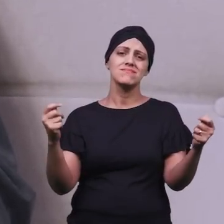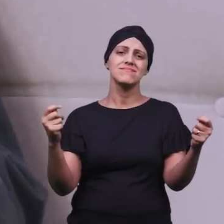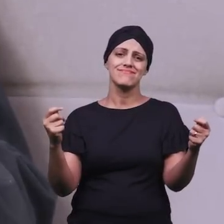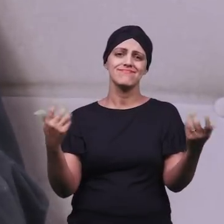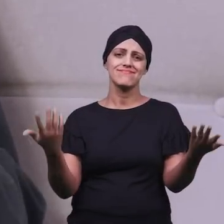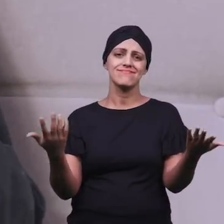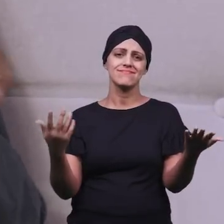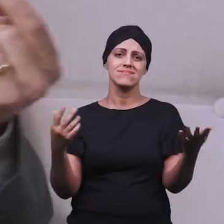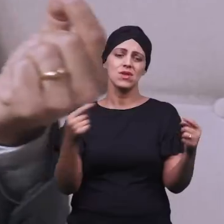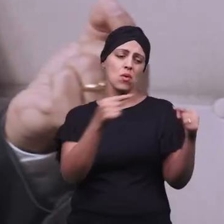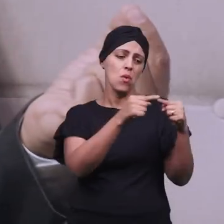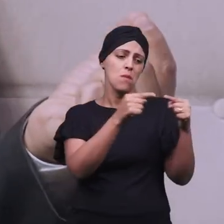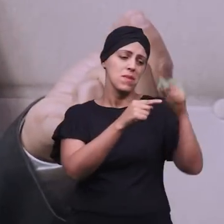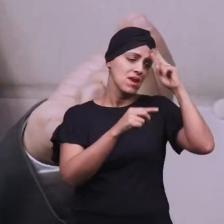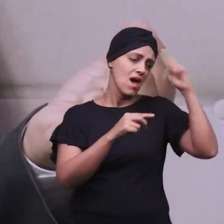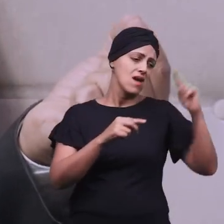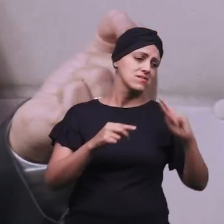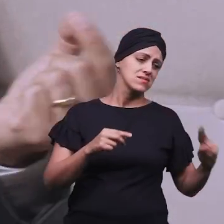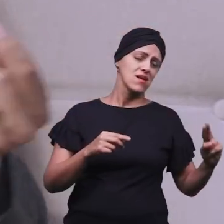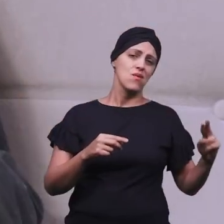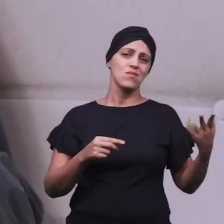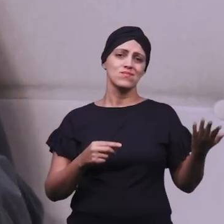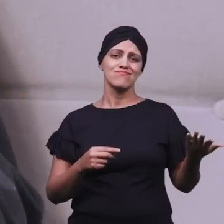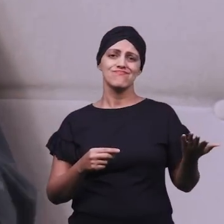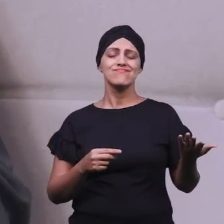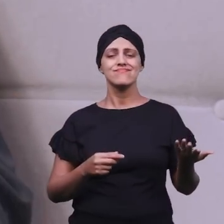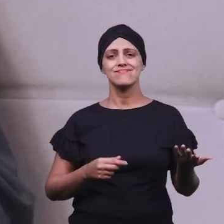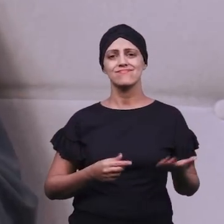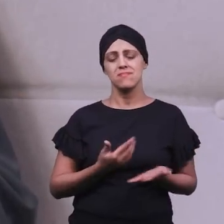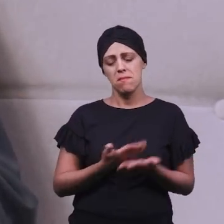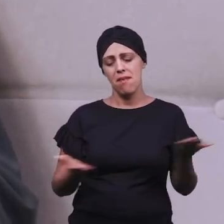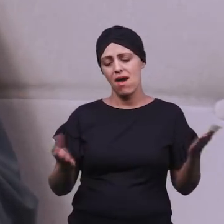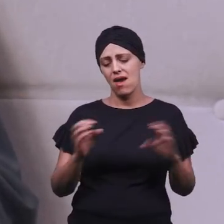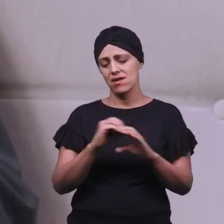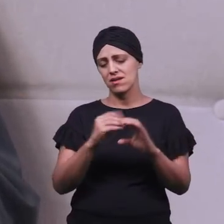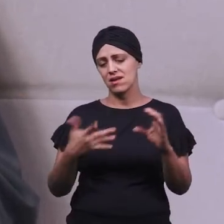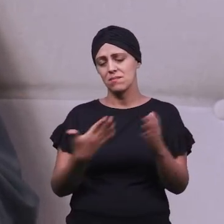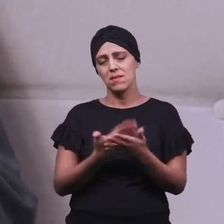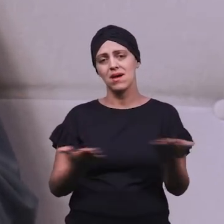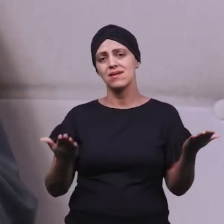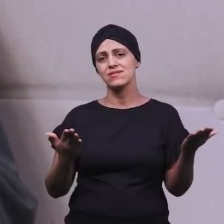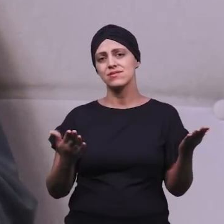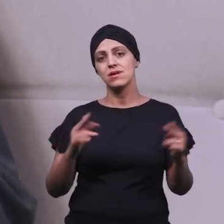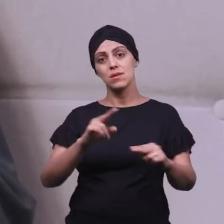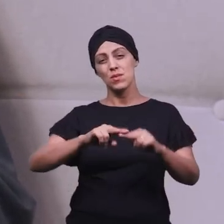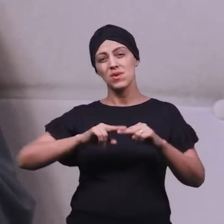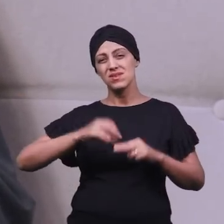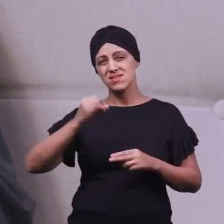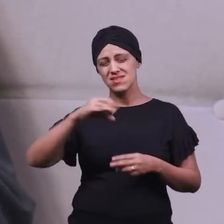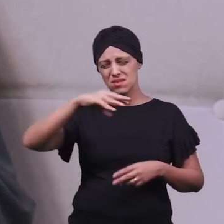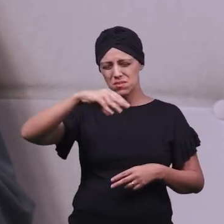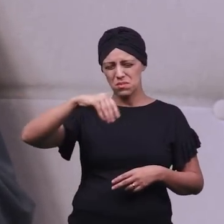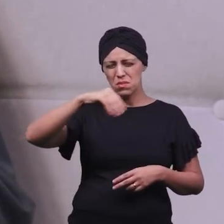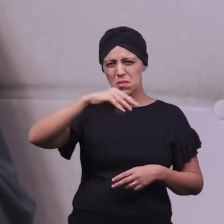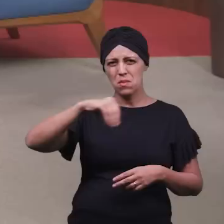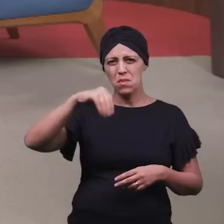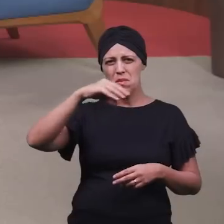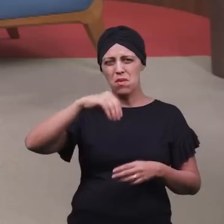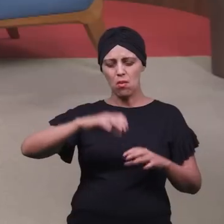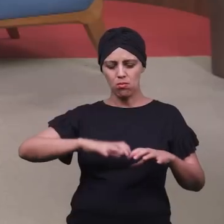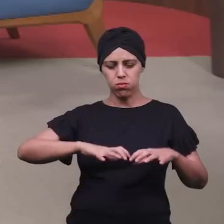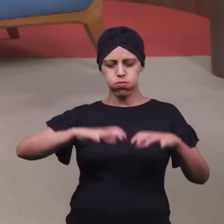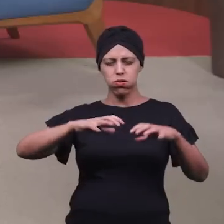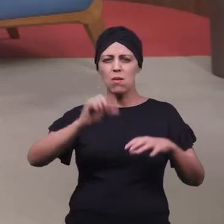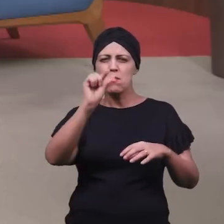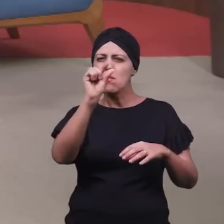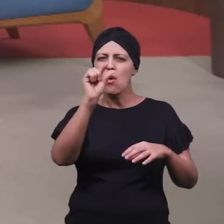para alcançar um propósito racional. Ela perde a sua característica. É por isso que um pouco de fermento,